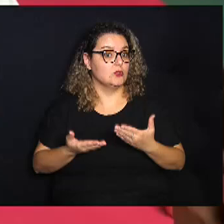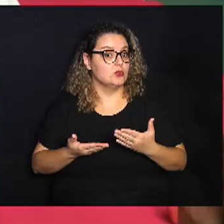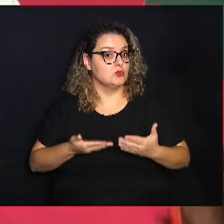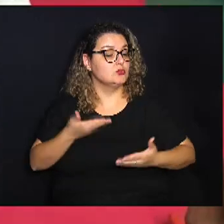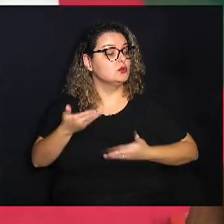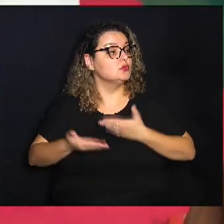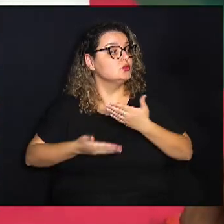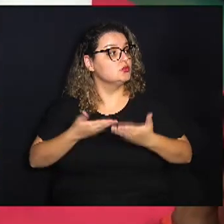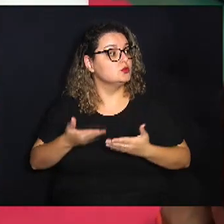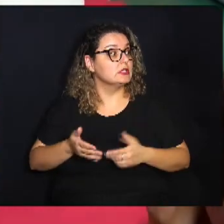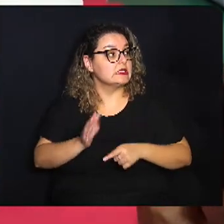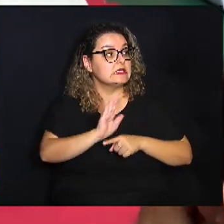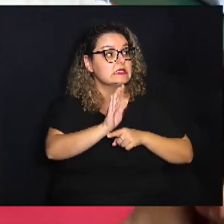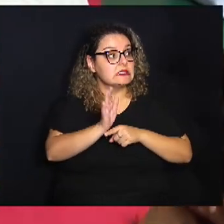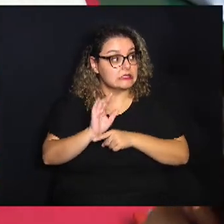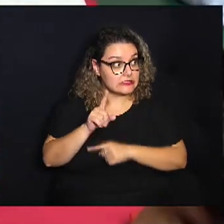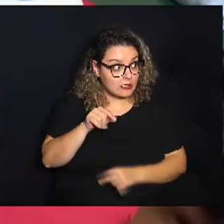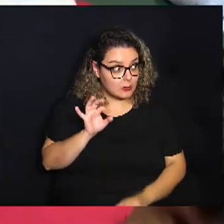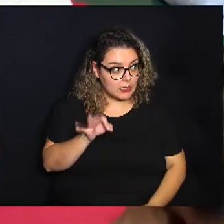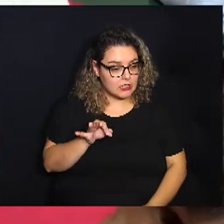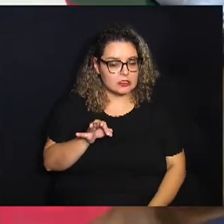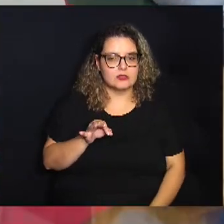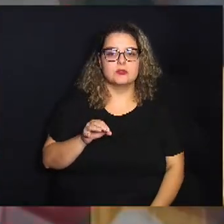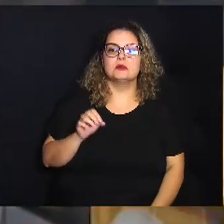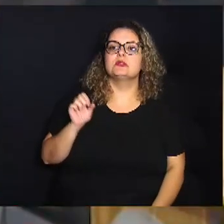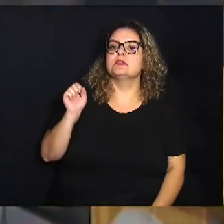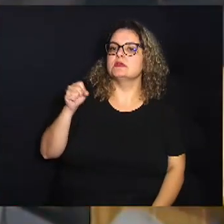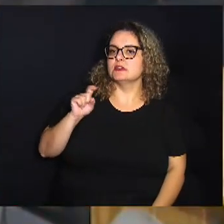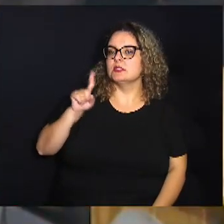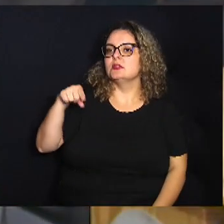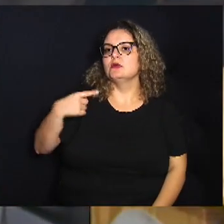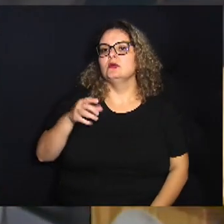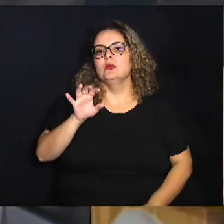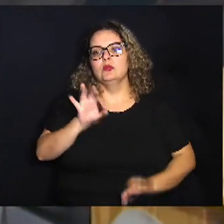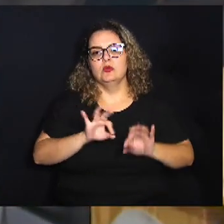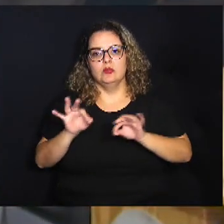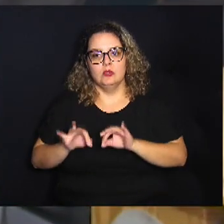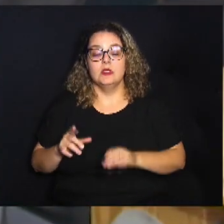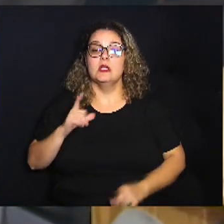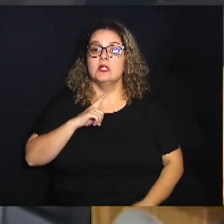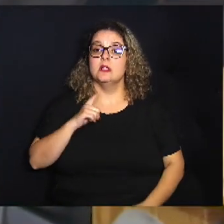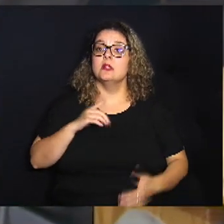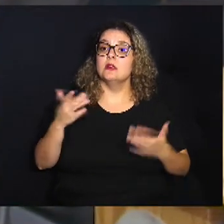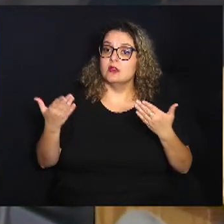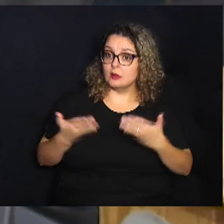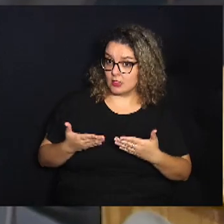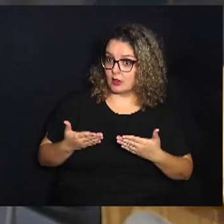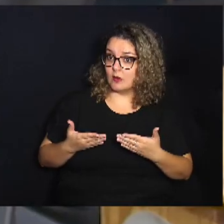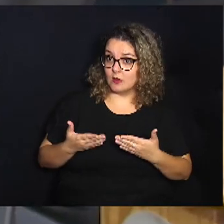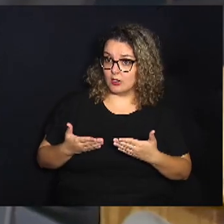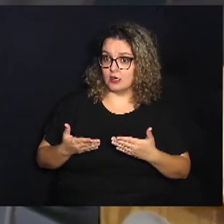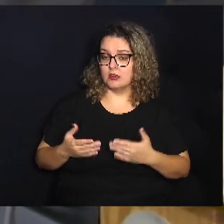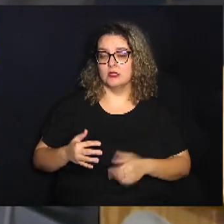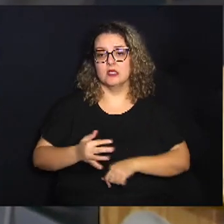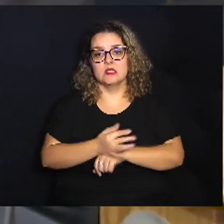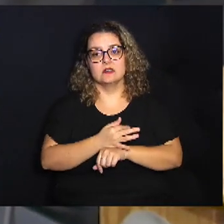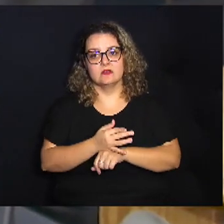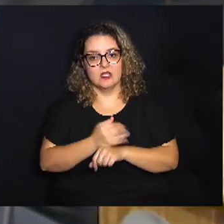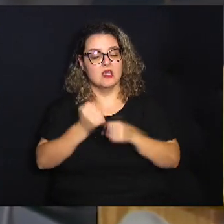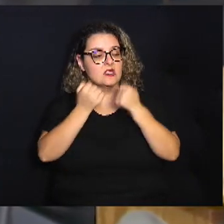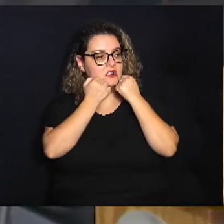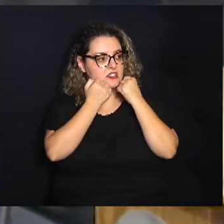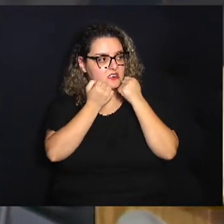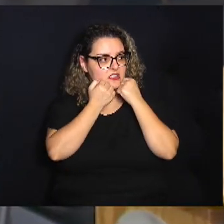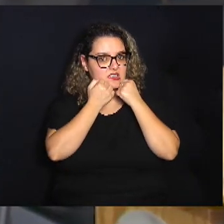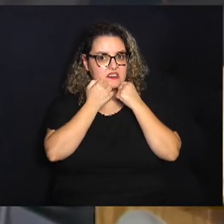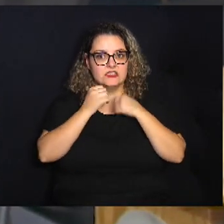de cinema, é isso mesmo? Esse é outro projeto que a gente está tendo agora nas férias de julho, né? Que é o